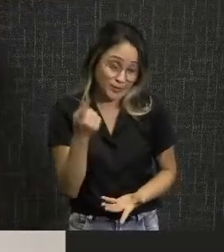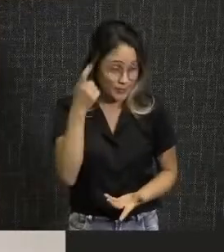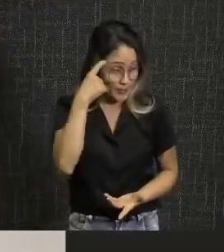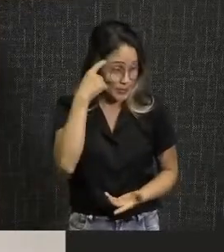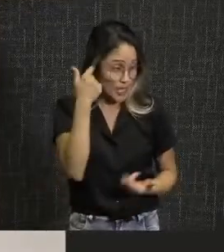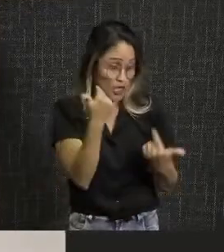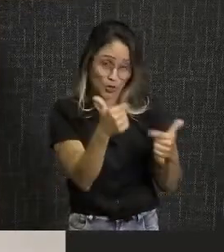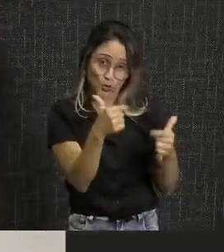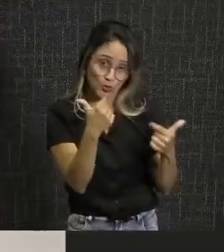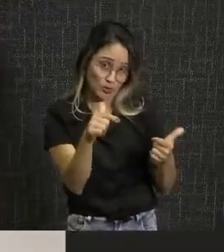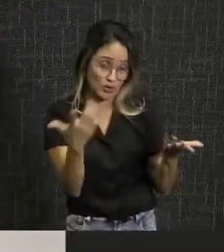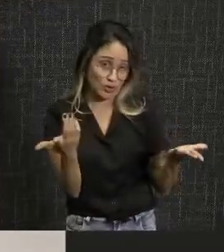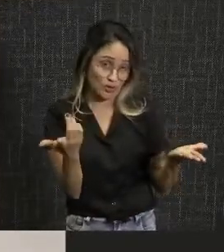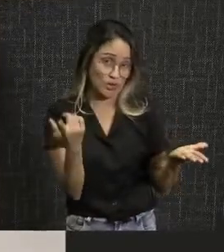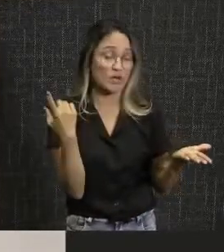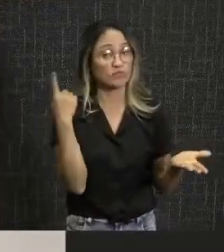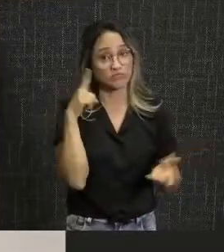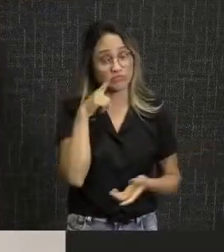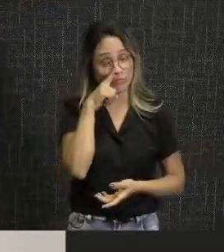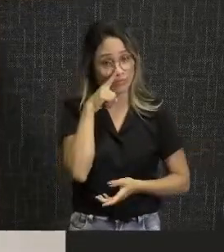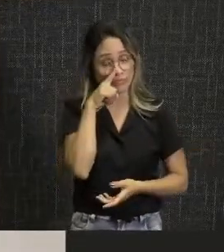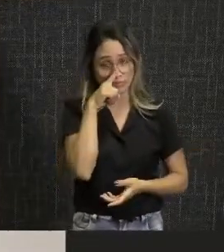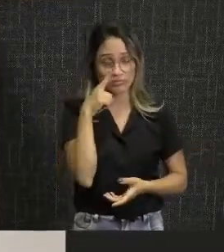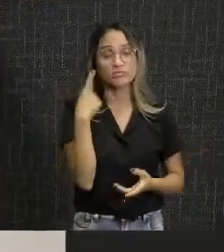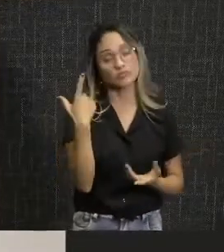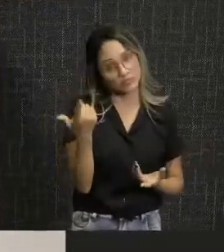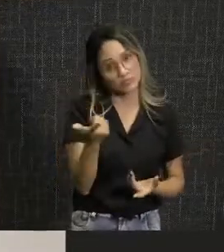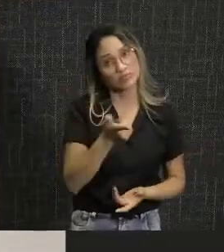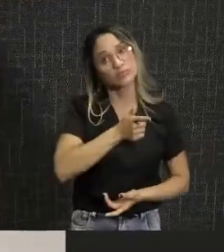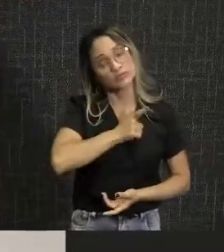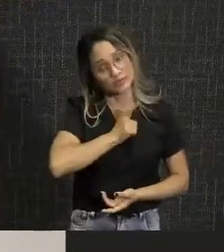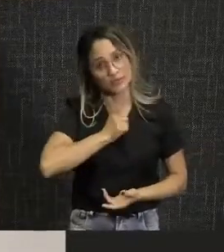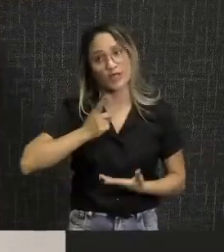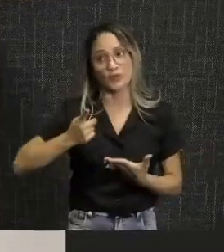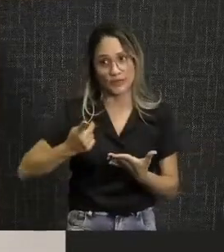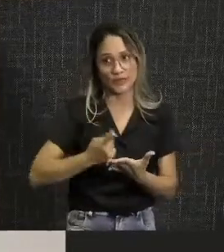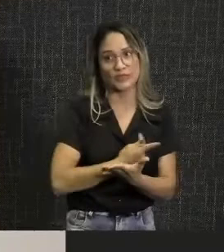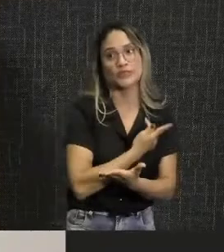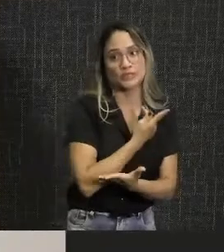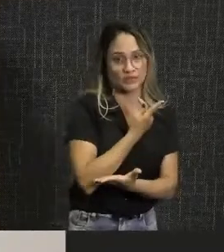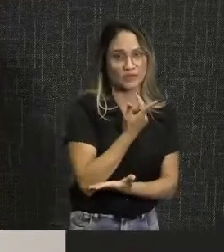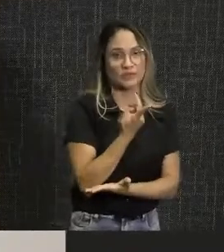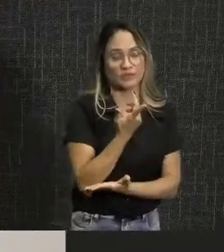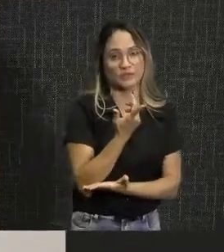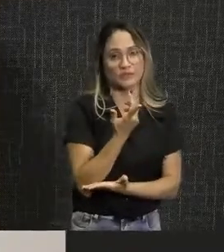risco está aí, está acontecendo, mesmo